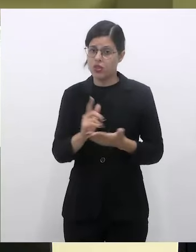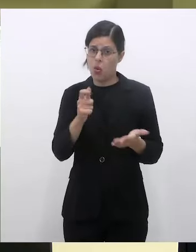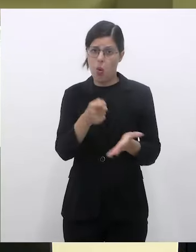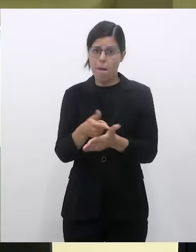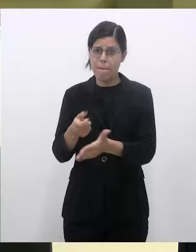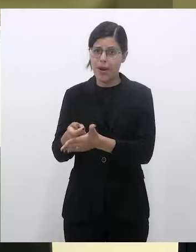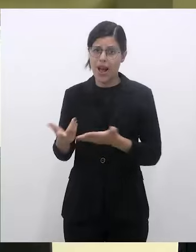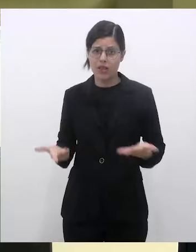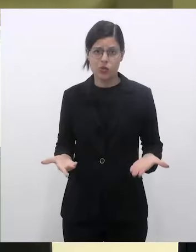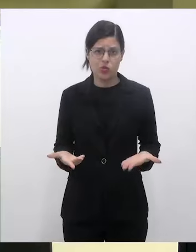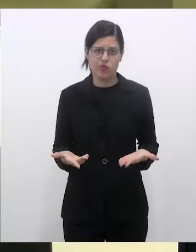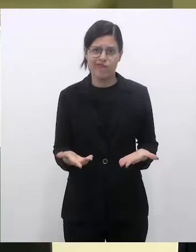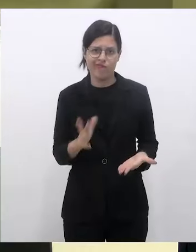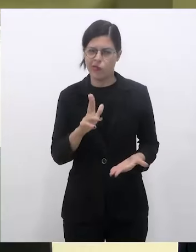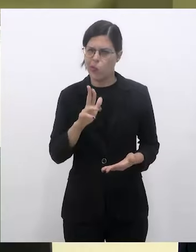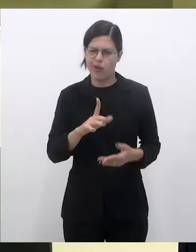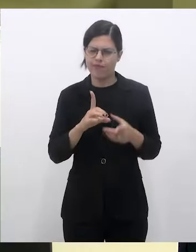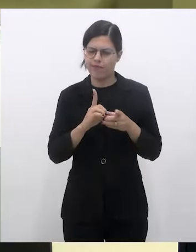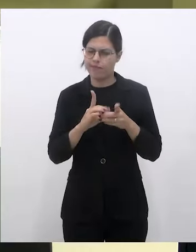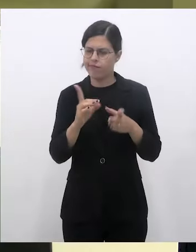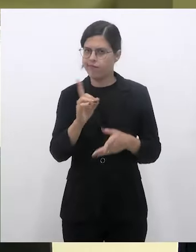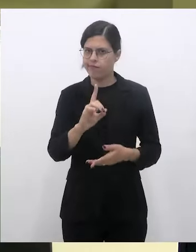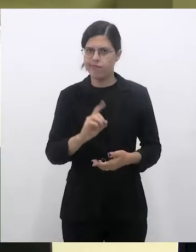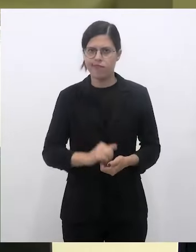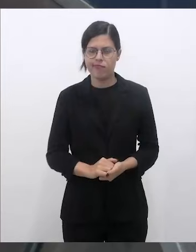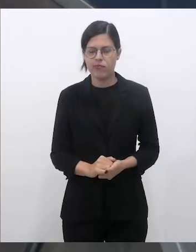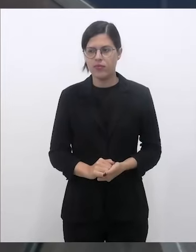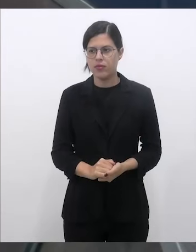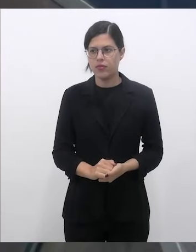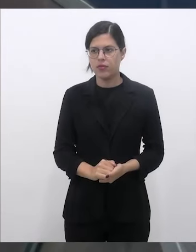comprado. Isso não é muito democrático.